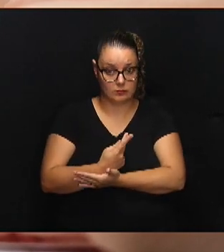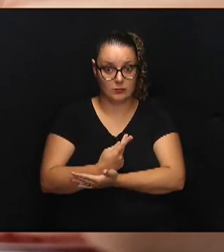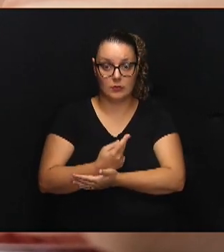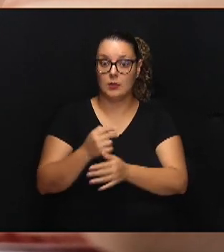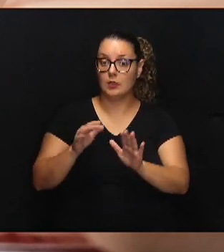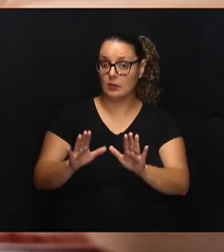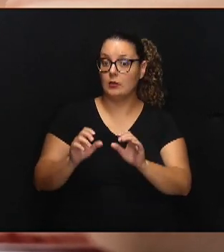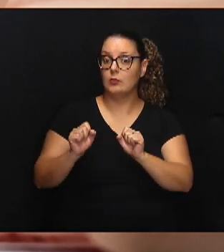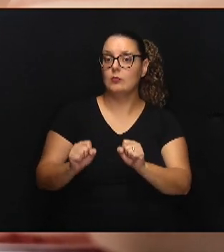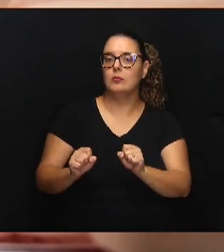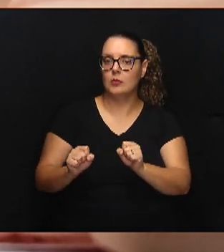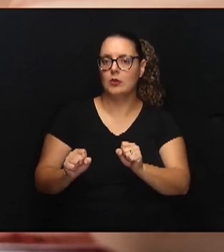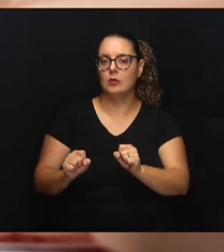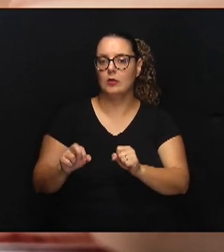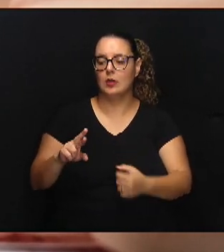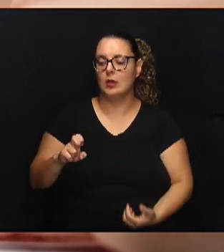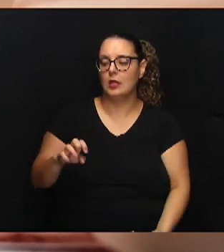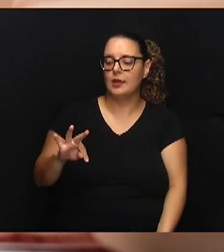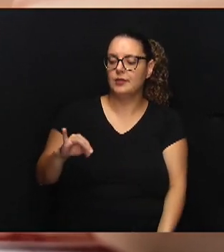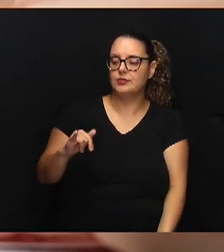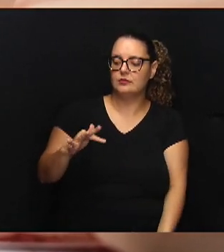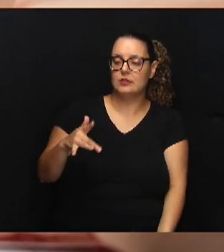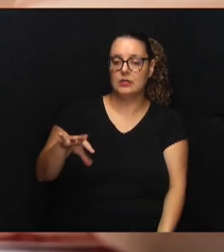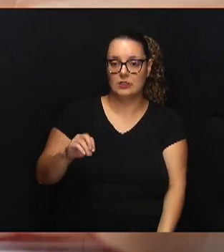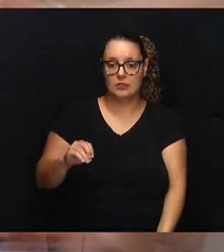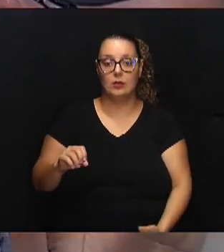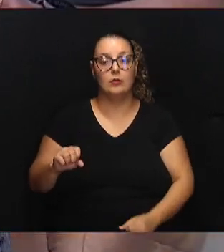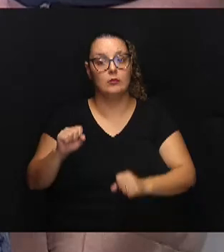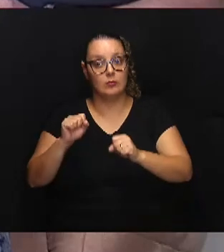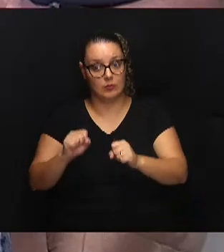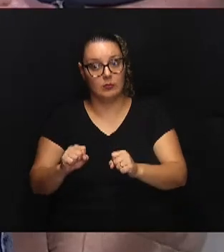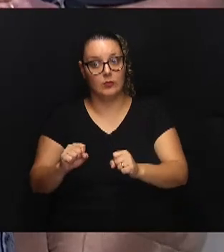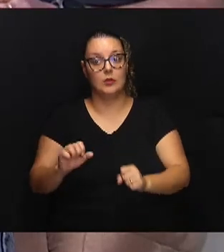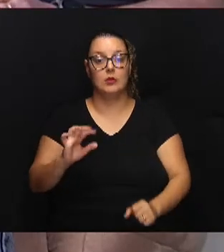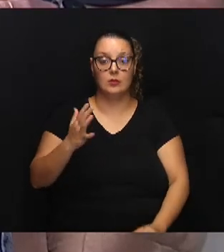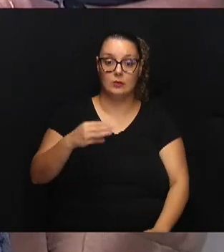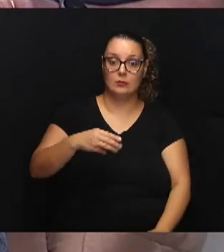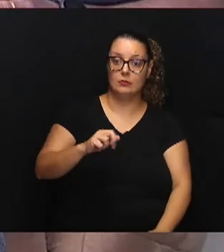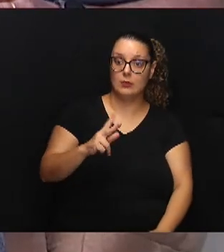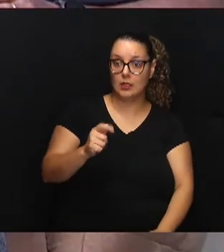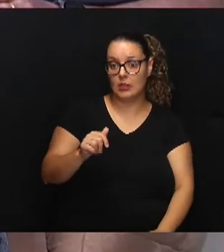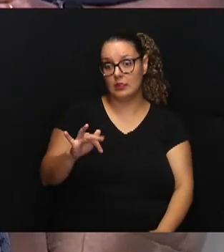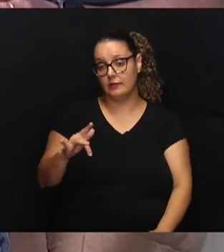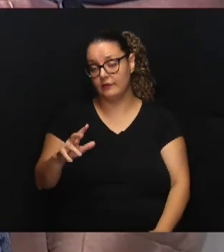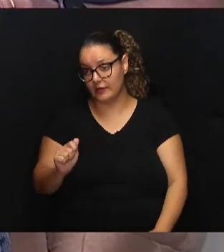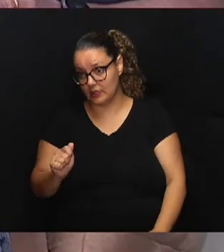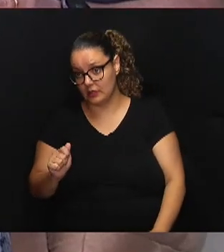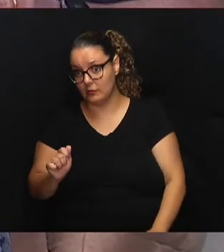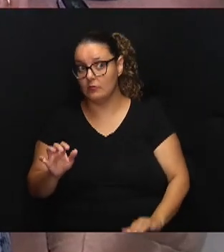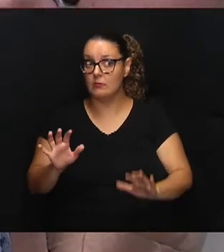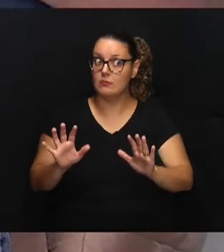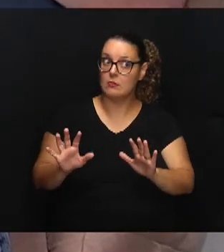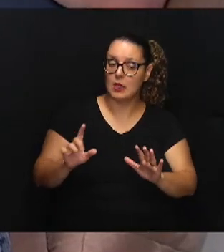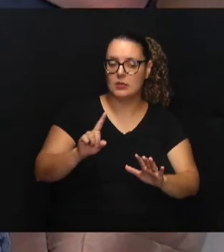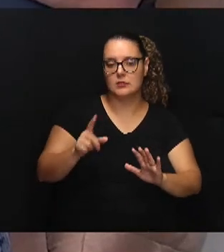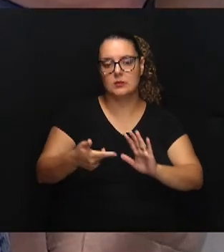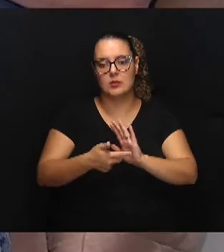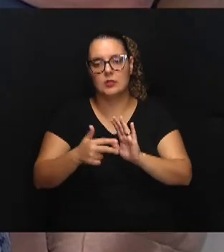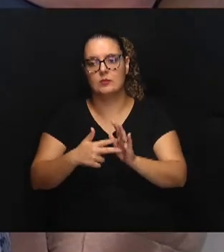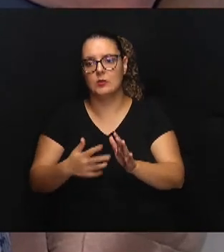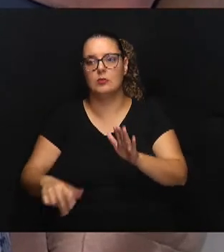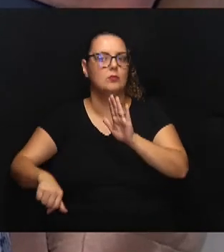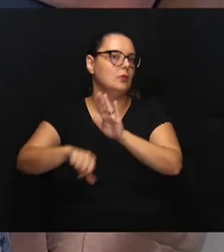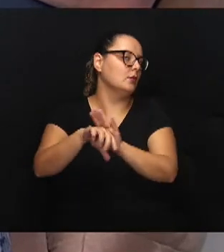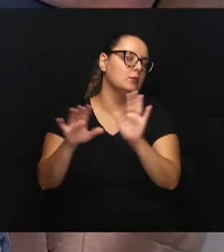você possa fazer a retificação, pode ser que você caia na malha fina. Mas também cair na malha fina não é um